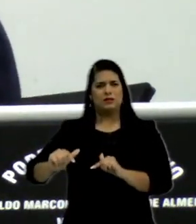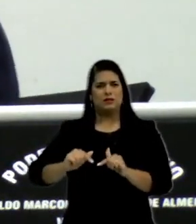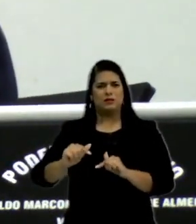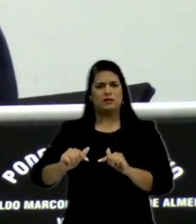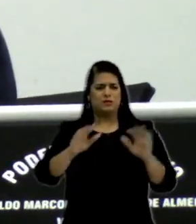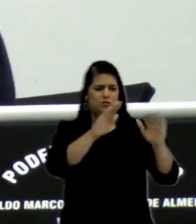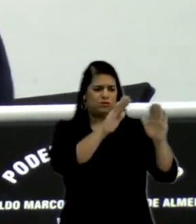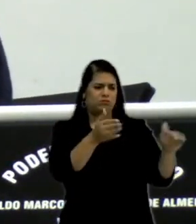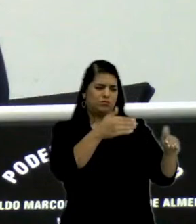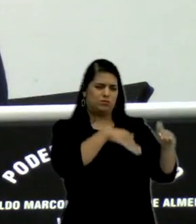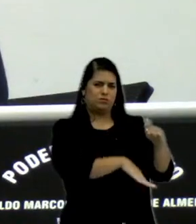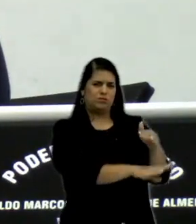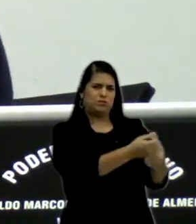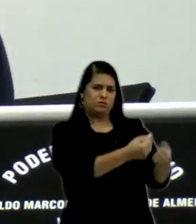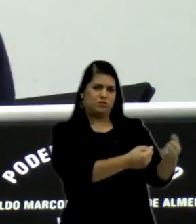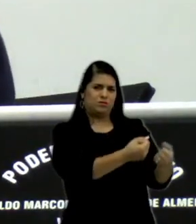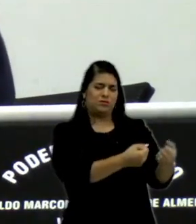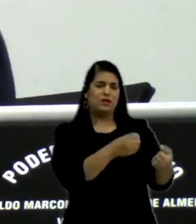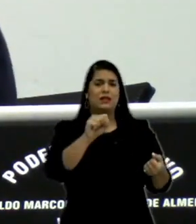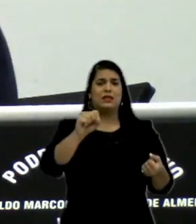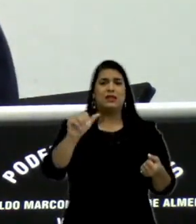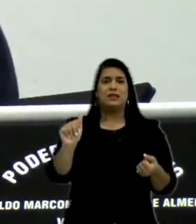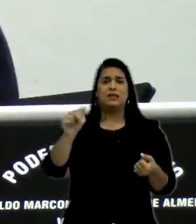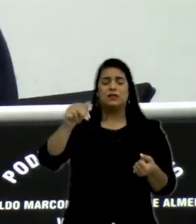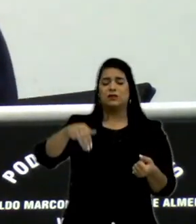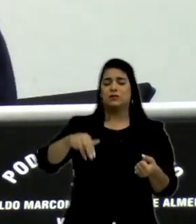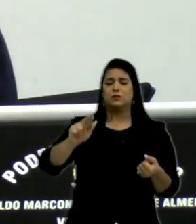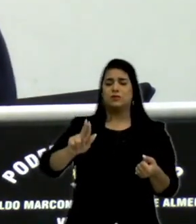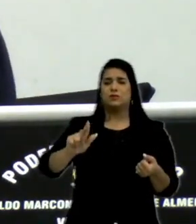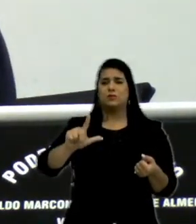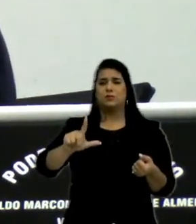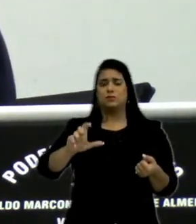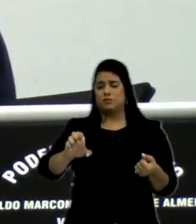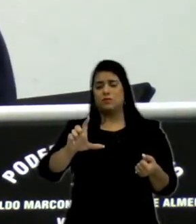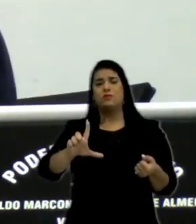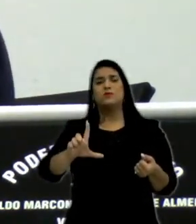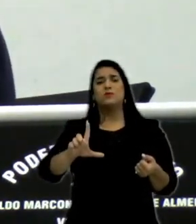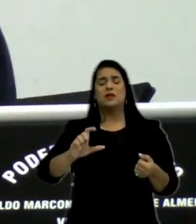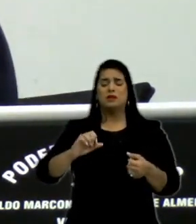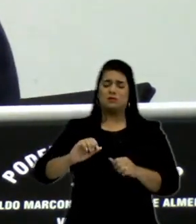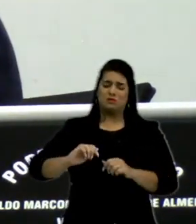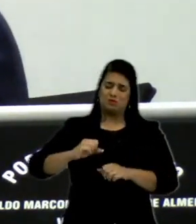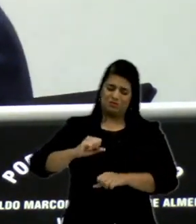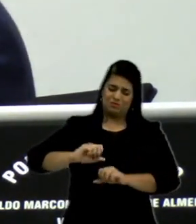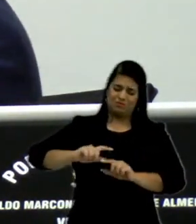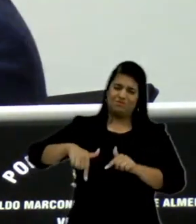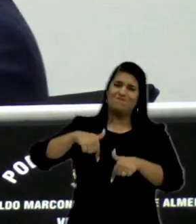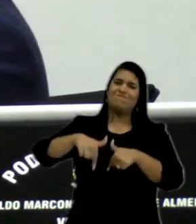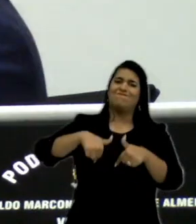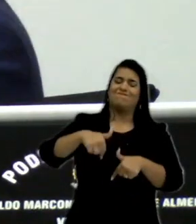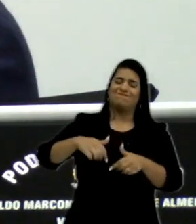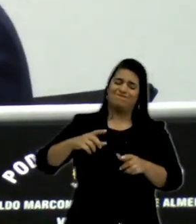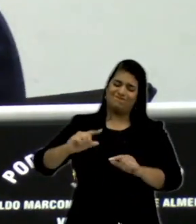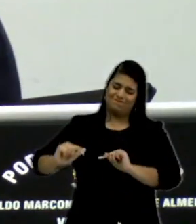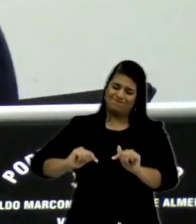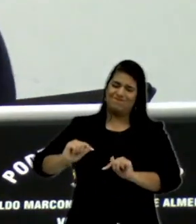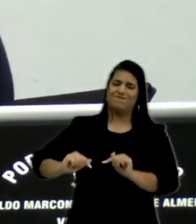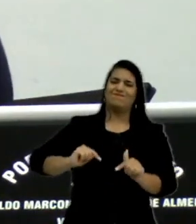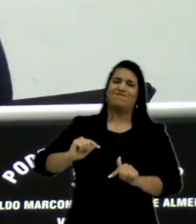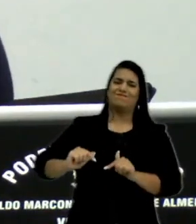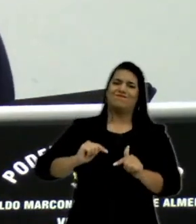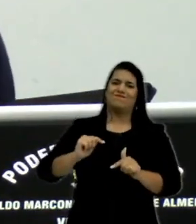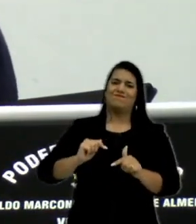mercante Samuel, por atenção, pela dedicação que ele tanto faz, com tanto carinho, com aquelas máquinas,